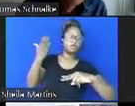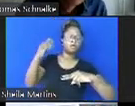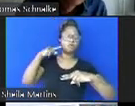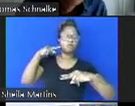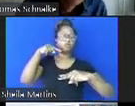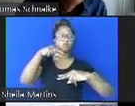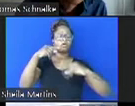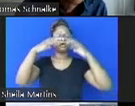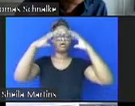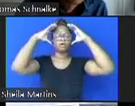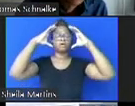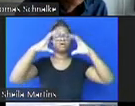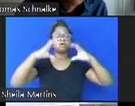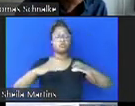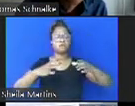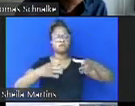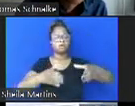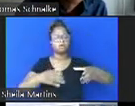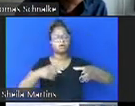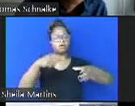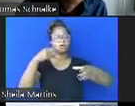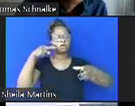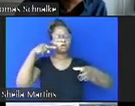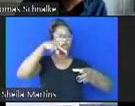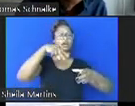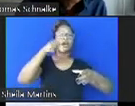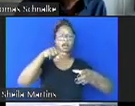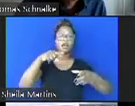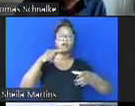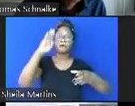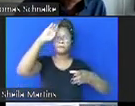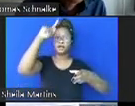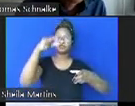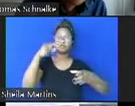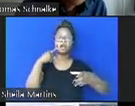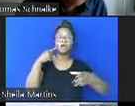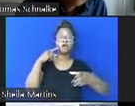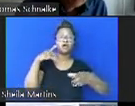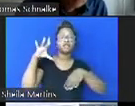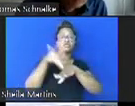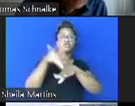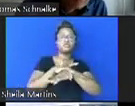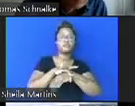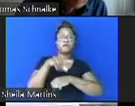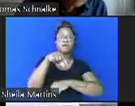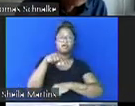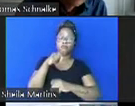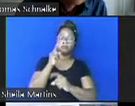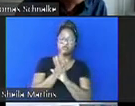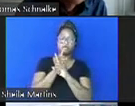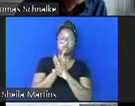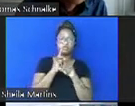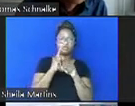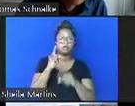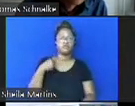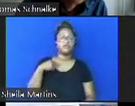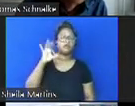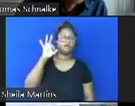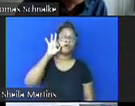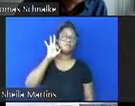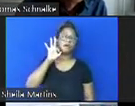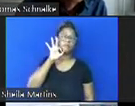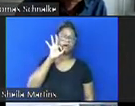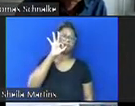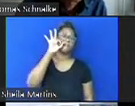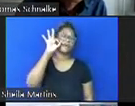face? É claro que o crucial aqui são os indicativos, os sinais de doença, as pústulas, a acne,